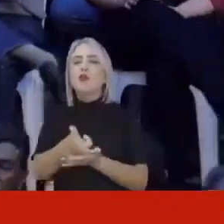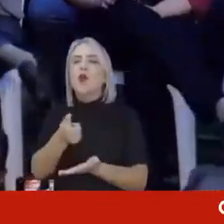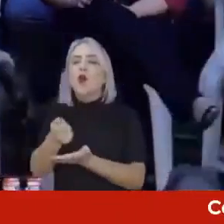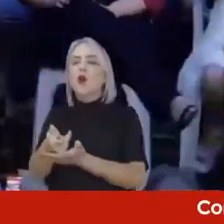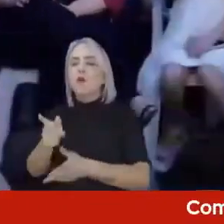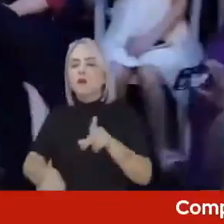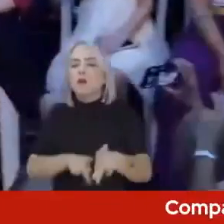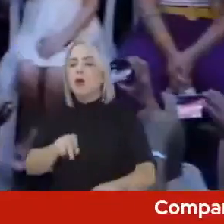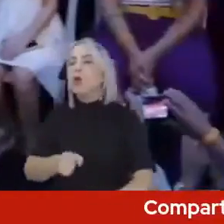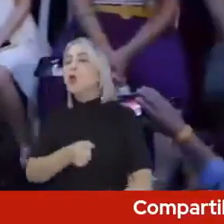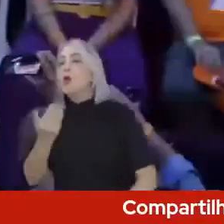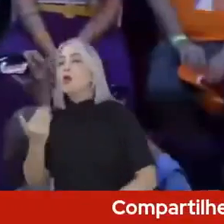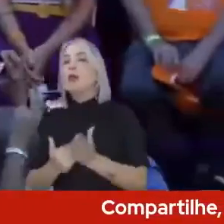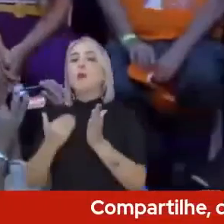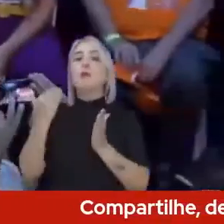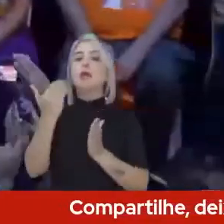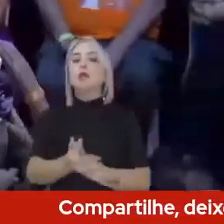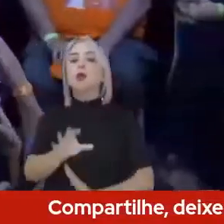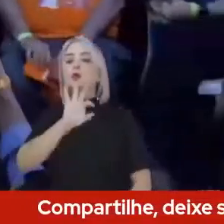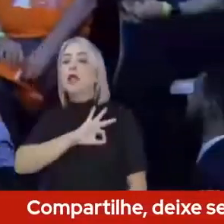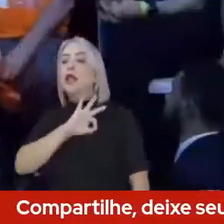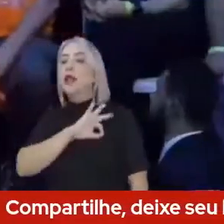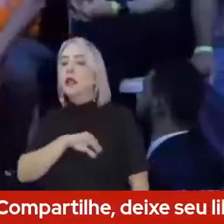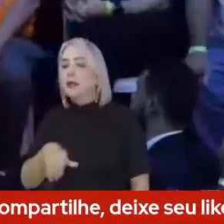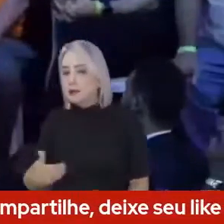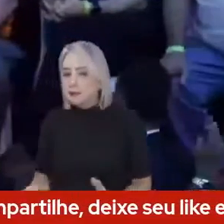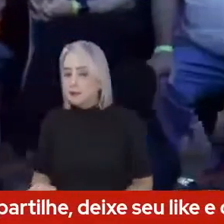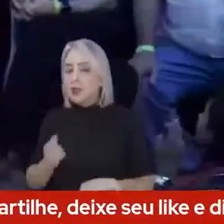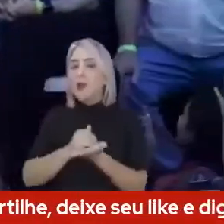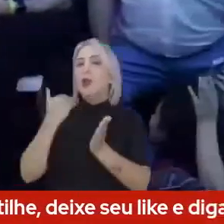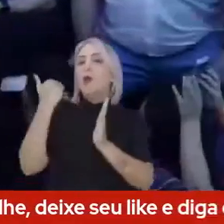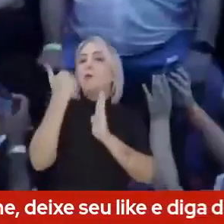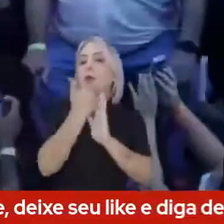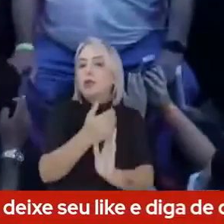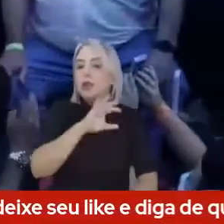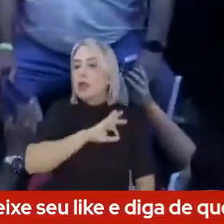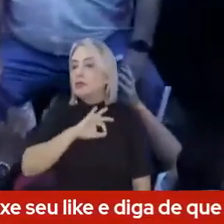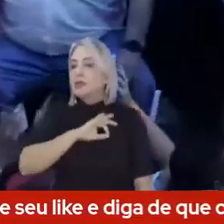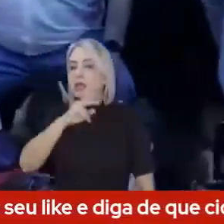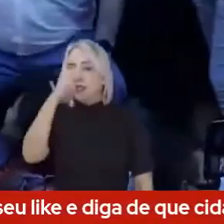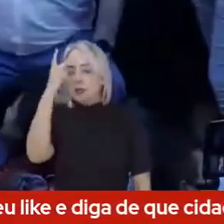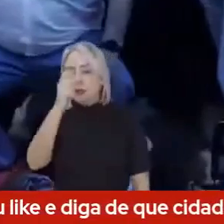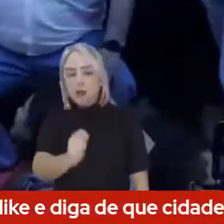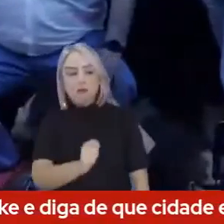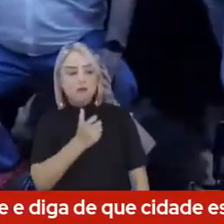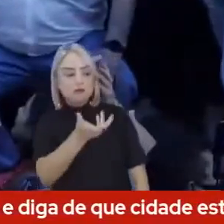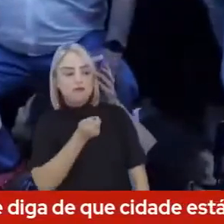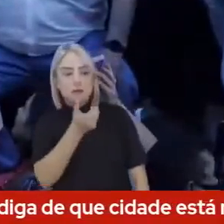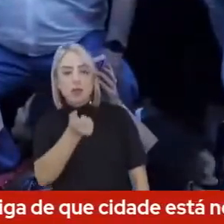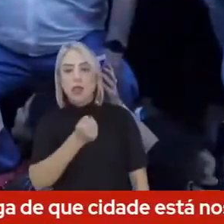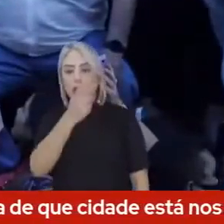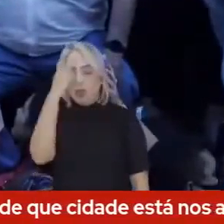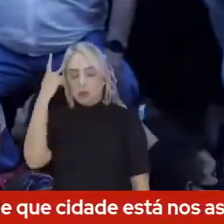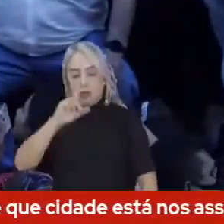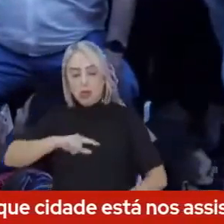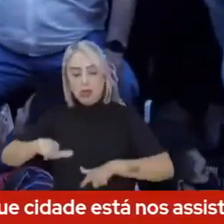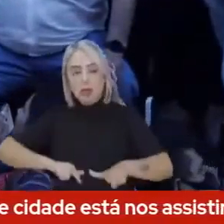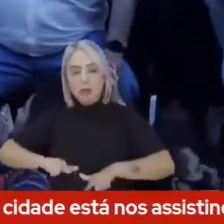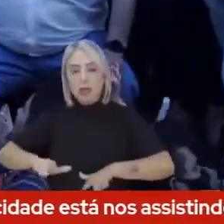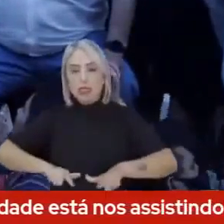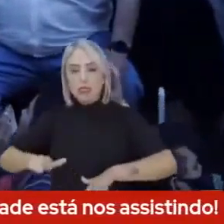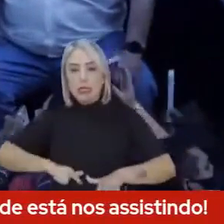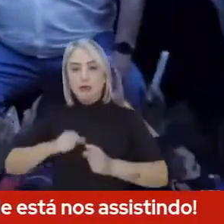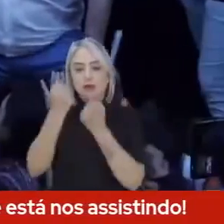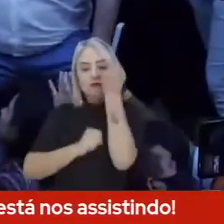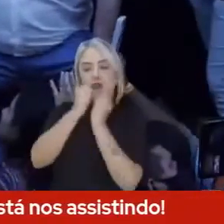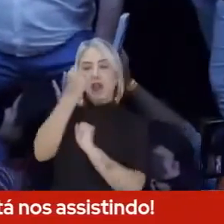cresceu o salário mínimo? E quanto cresceu o salário da pensionista? E quanto cresceu o salário do trabalhador que trabalha na fábrica, que levanta às